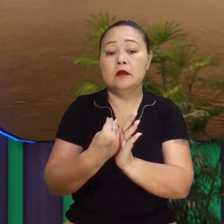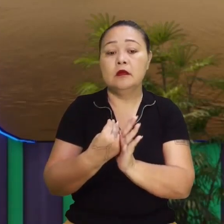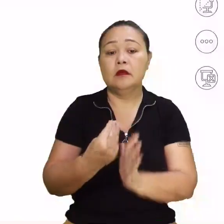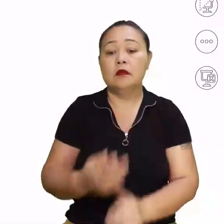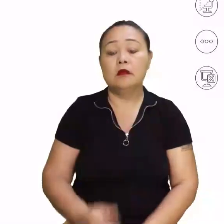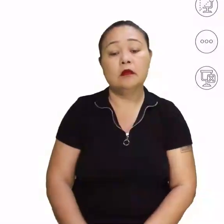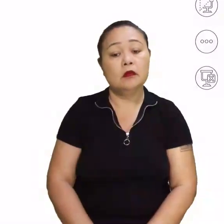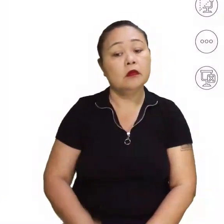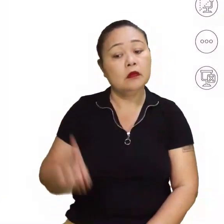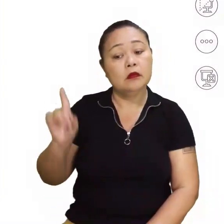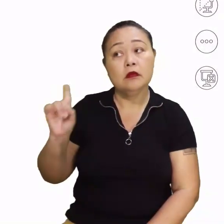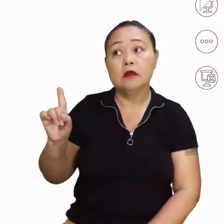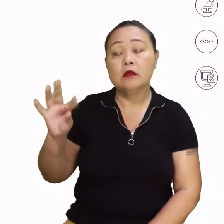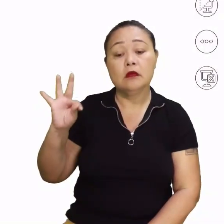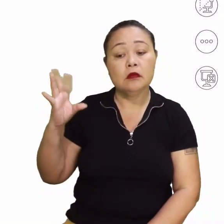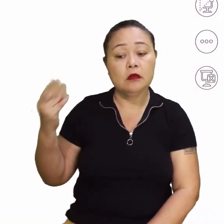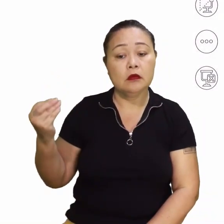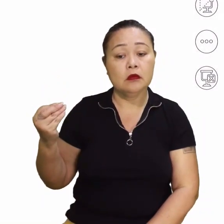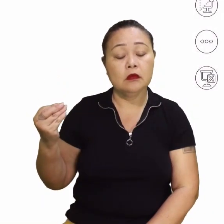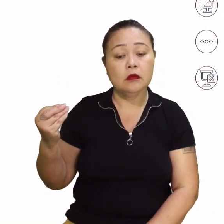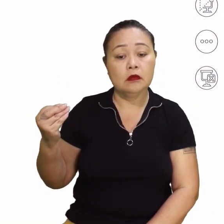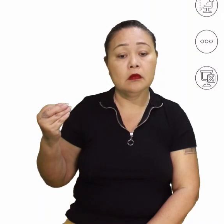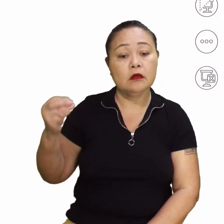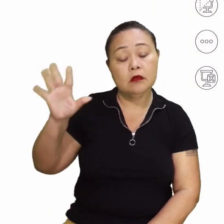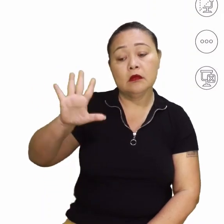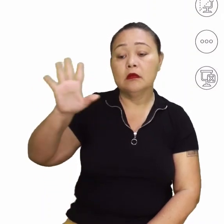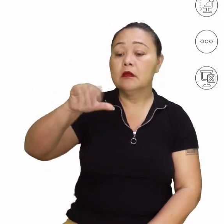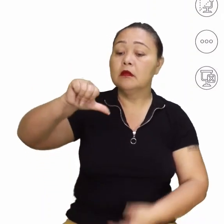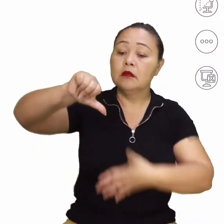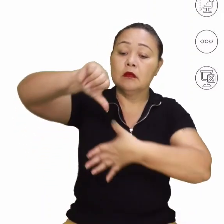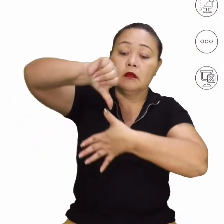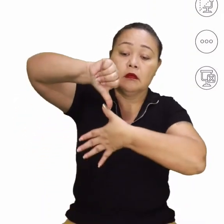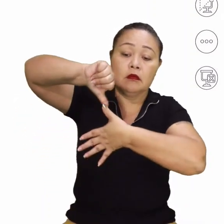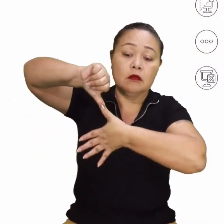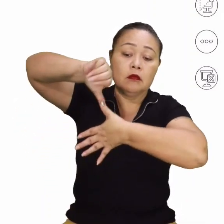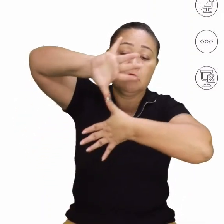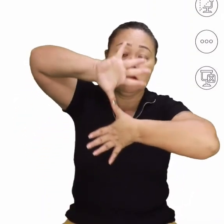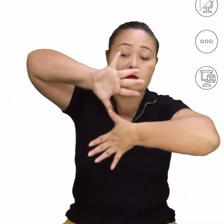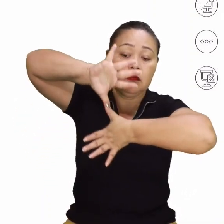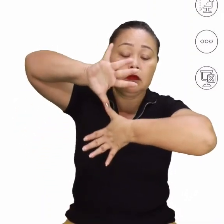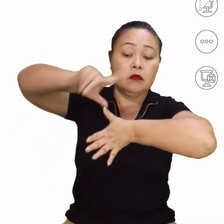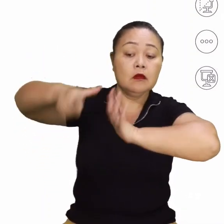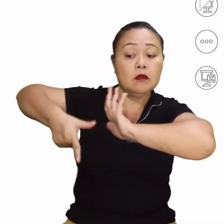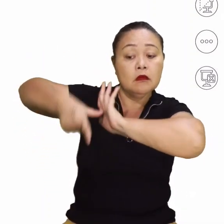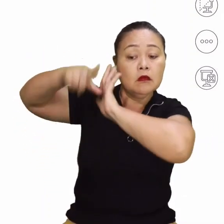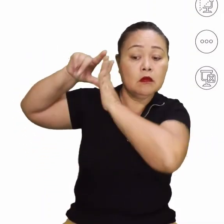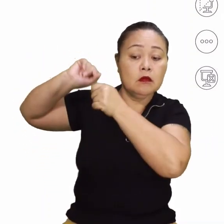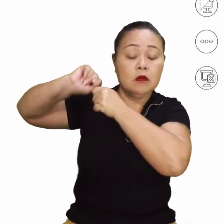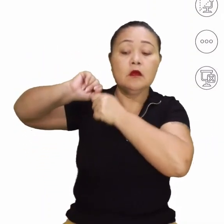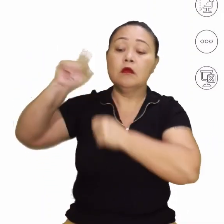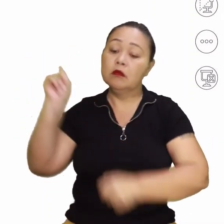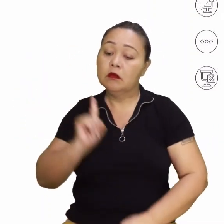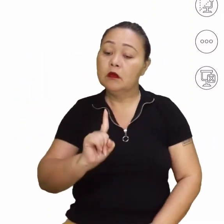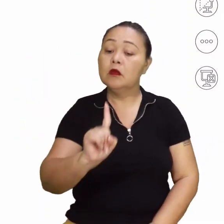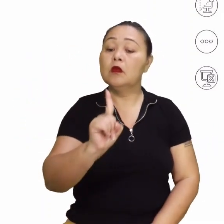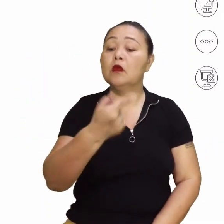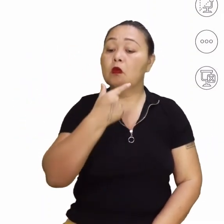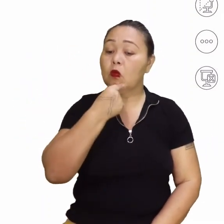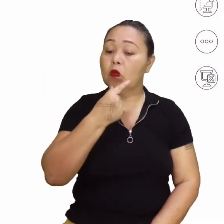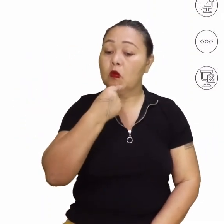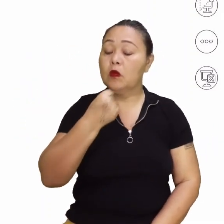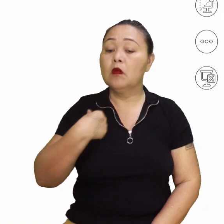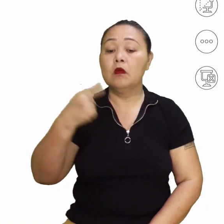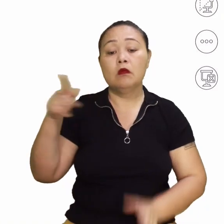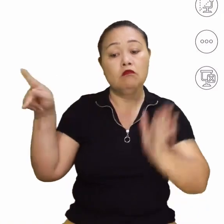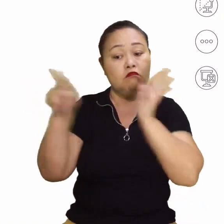então a gente poderia ver que tudo isso aqui da América toda né América toda antes de chegar o homem aqui isso